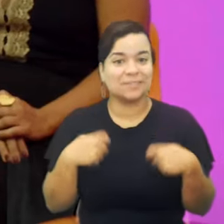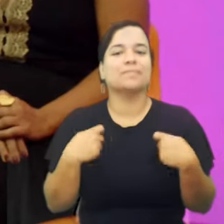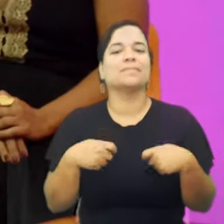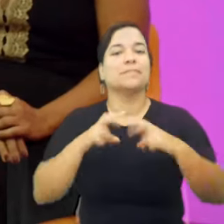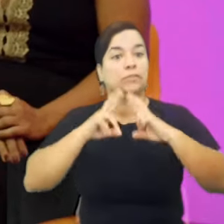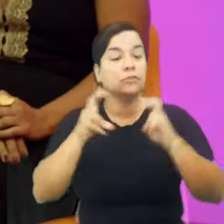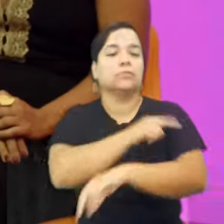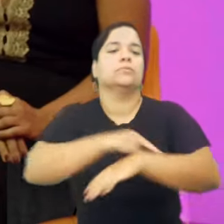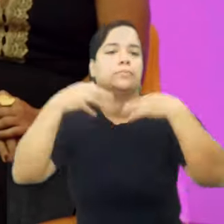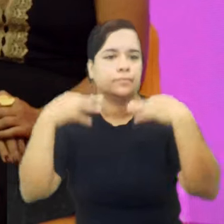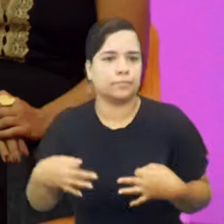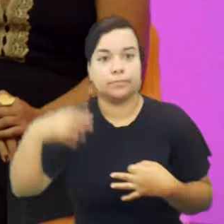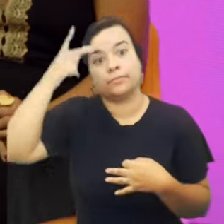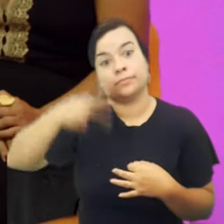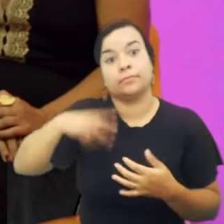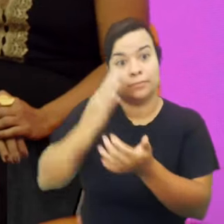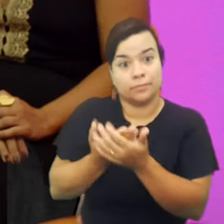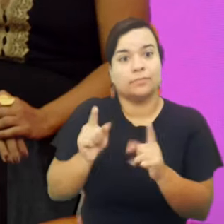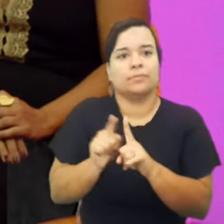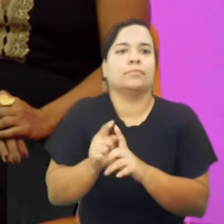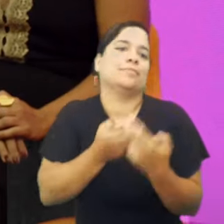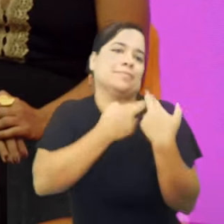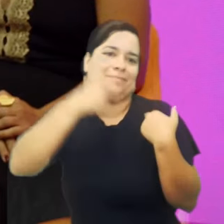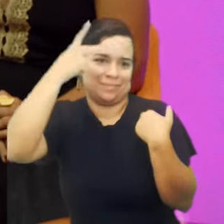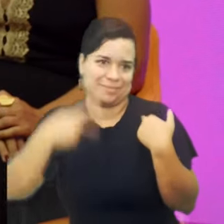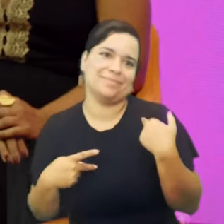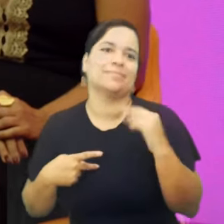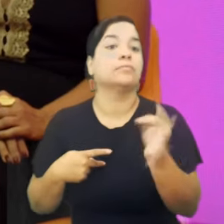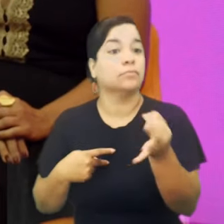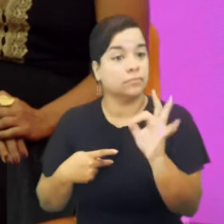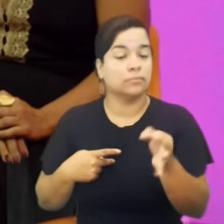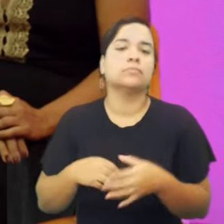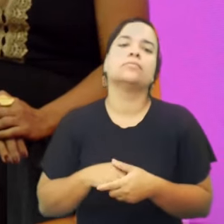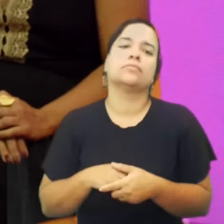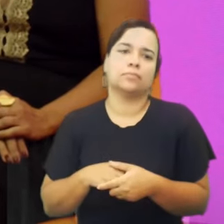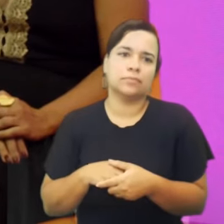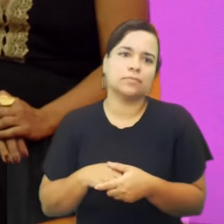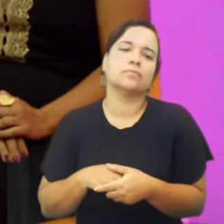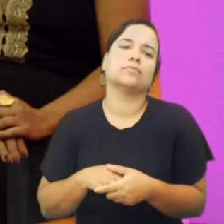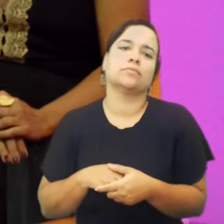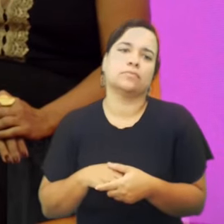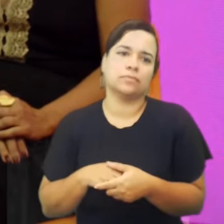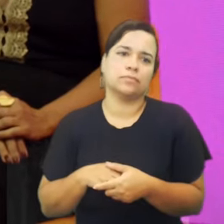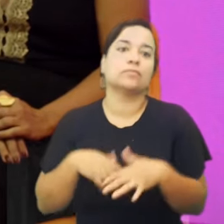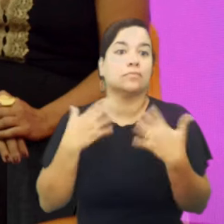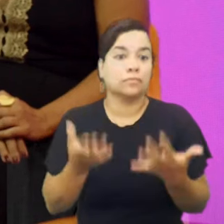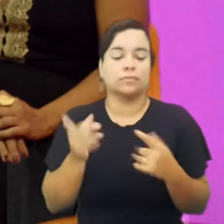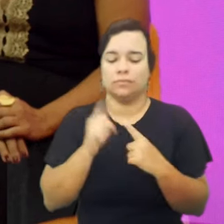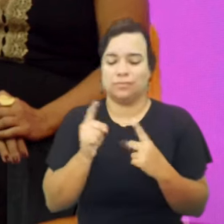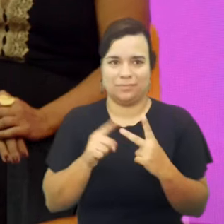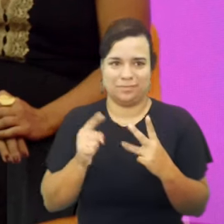questão da disciplina, autoconfiança e autorresponsabilidade. Isso. Que ninguém vai te mandar fazer. É. Então, eu acho que essas